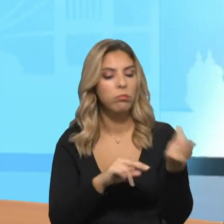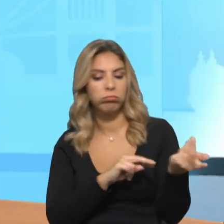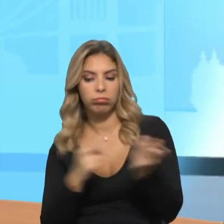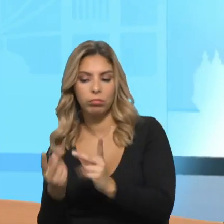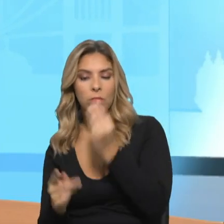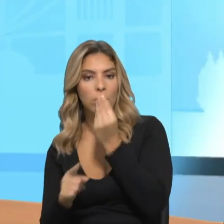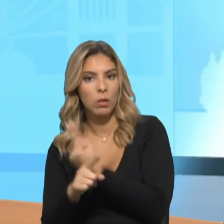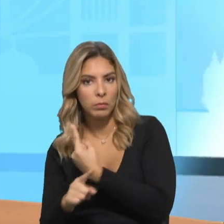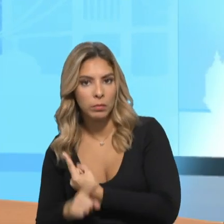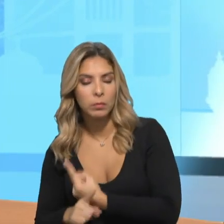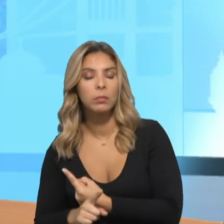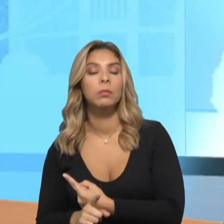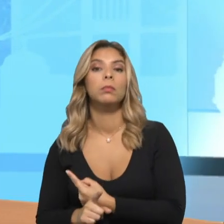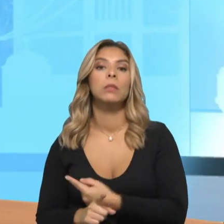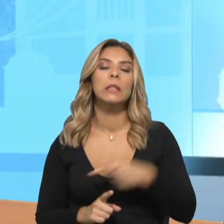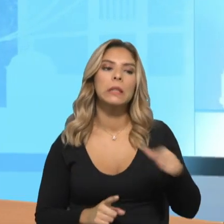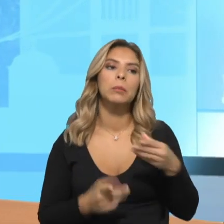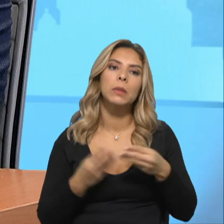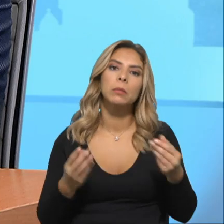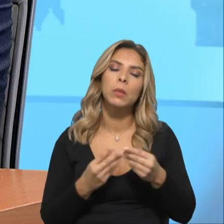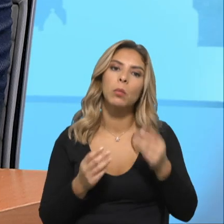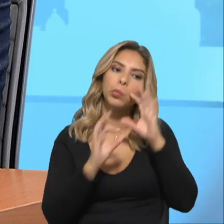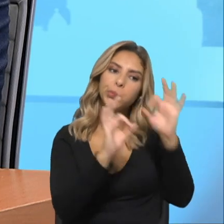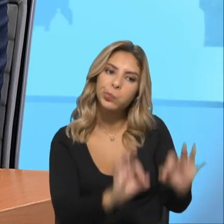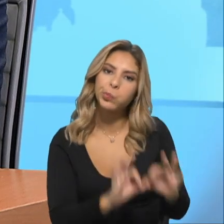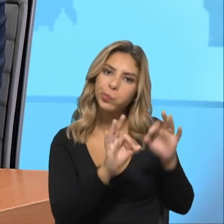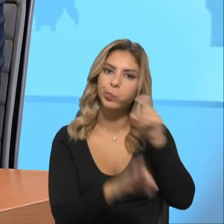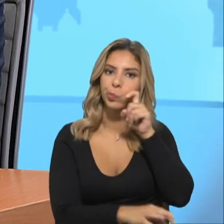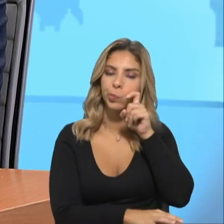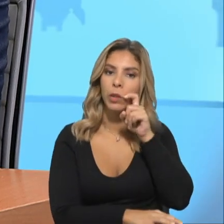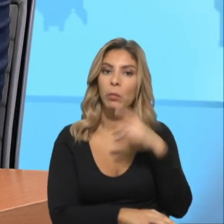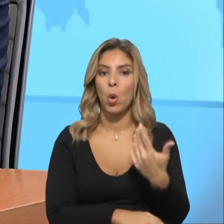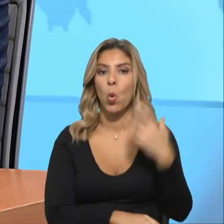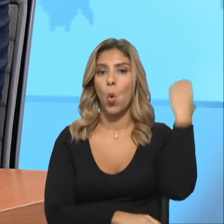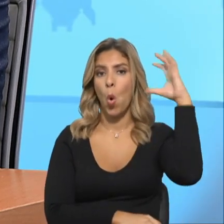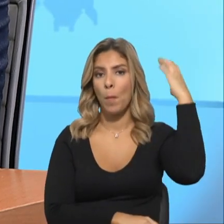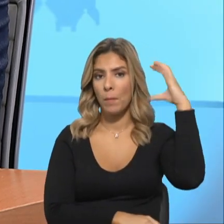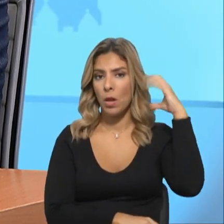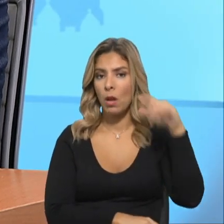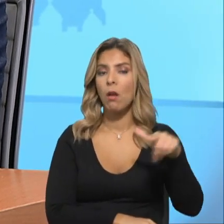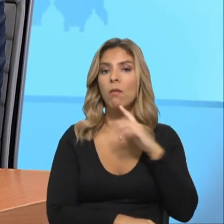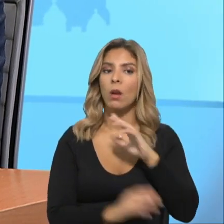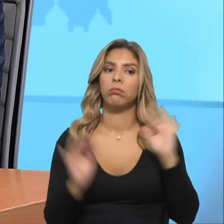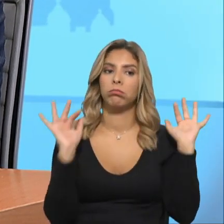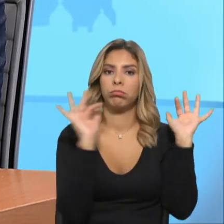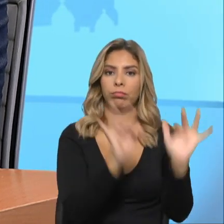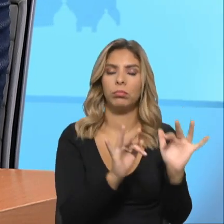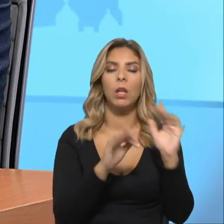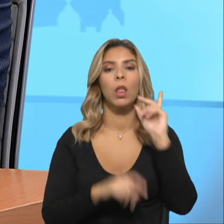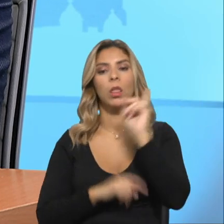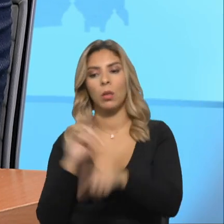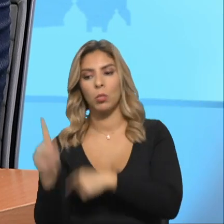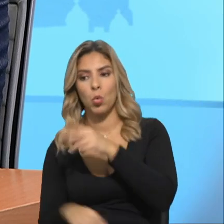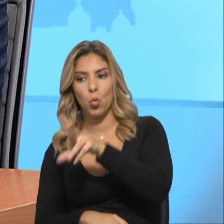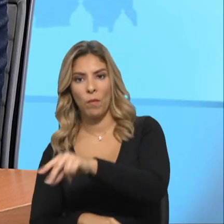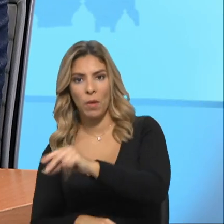propriedade industrial. Mas a proteção da biodiversidade agora, nesta cimeira na Colômbia, depois vamos ter a conferência habitual do clima em novembro e